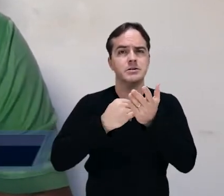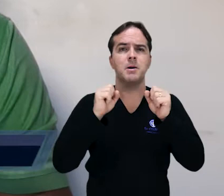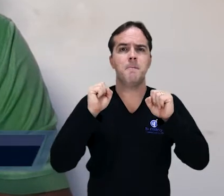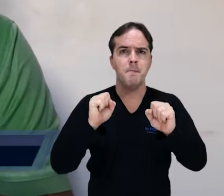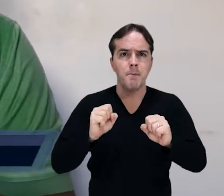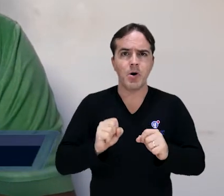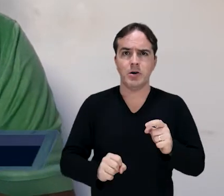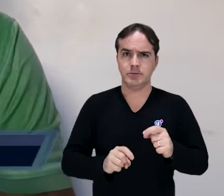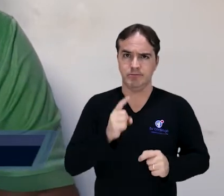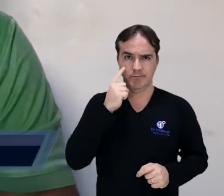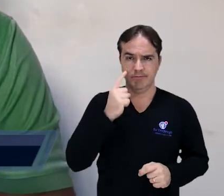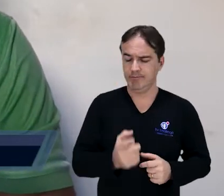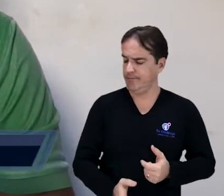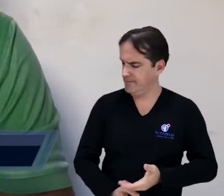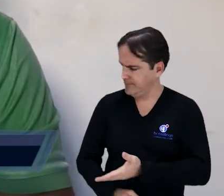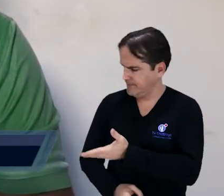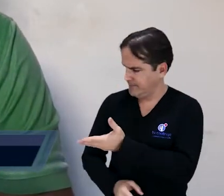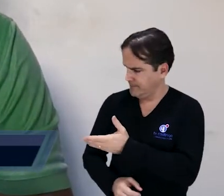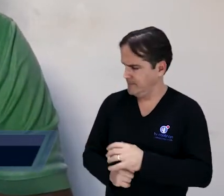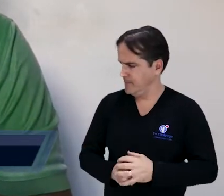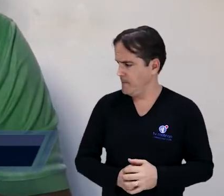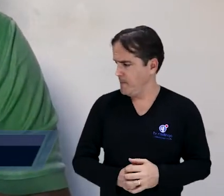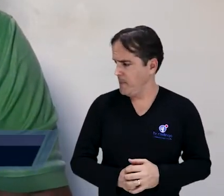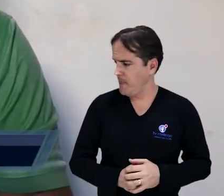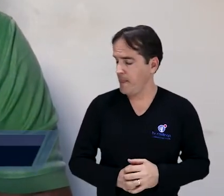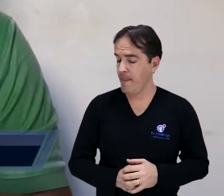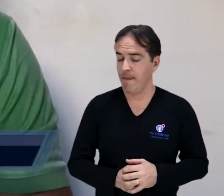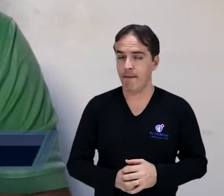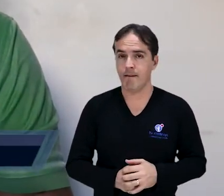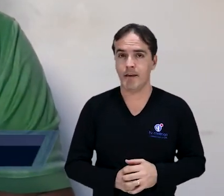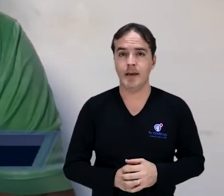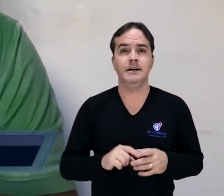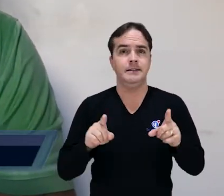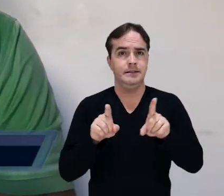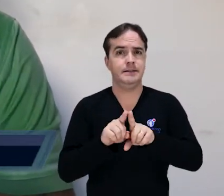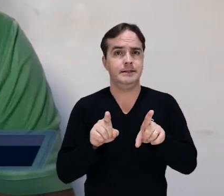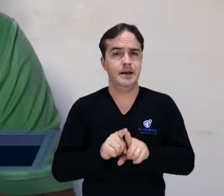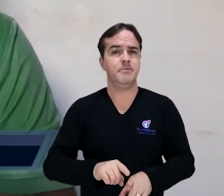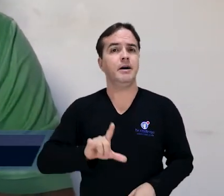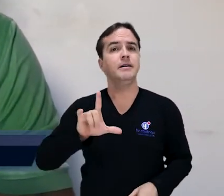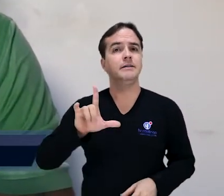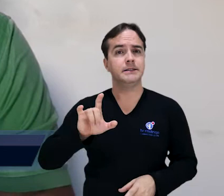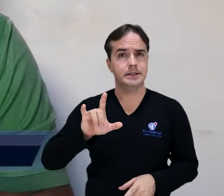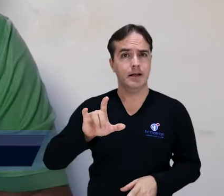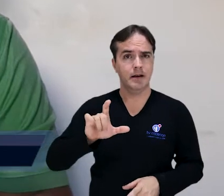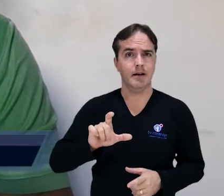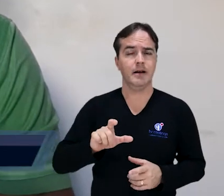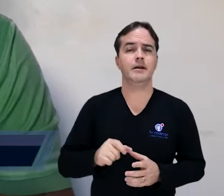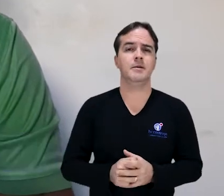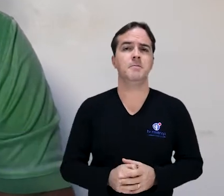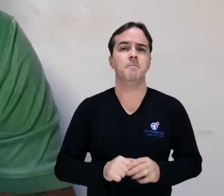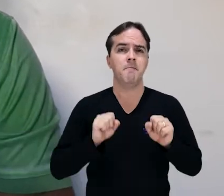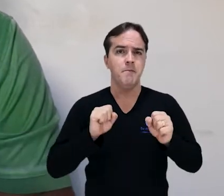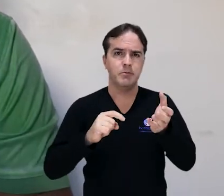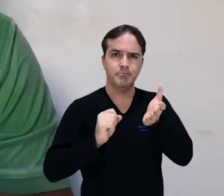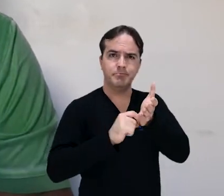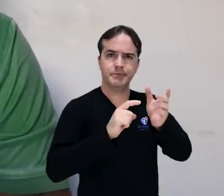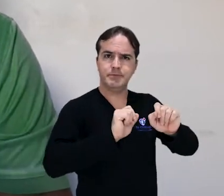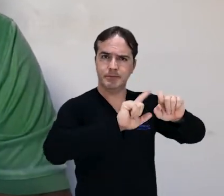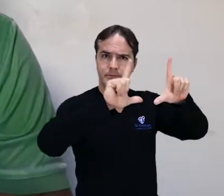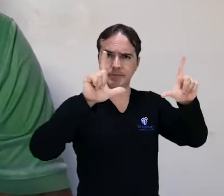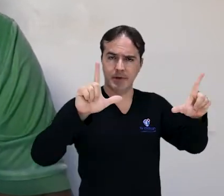sua inscrição basta acessar o site que está disponível na no perfil oficial da link Bio Instagram